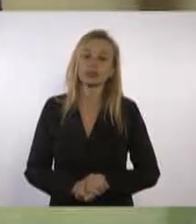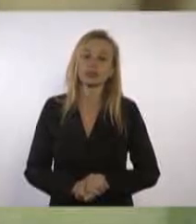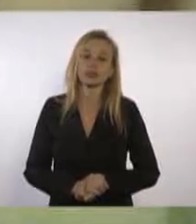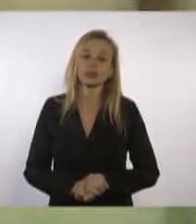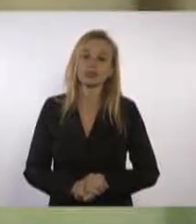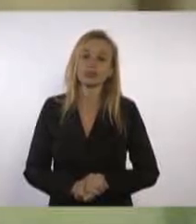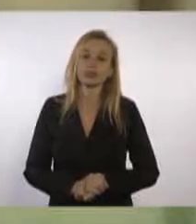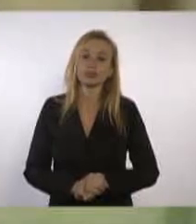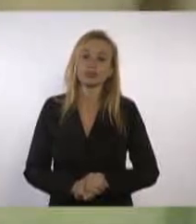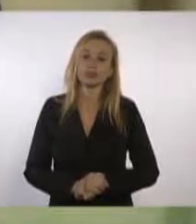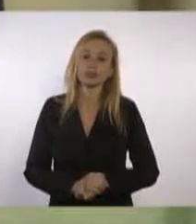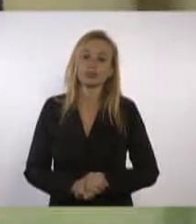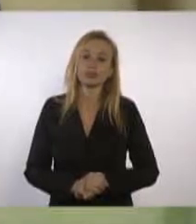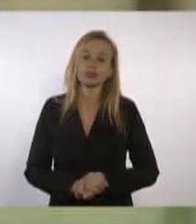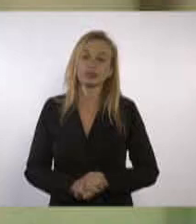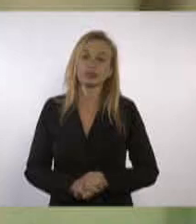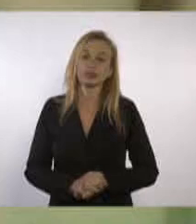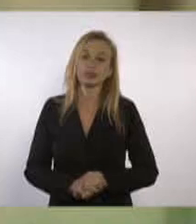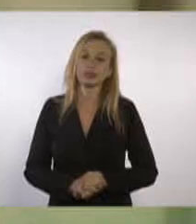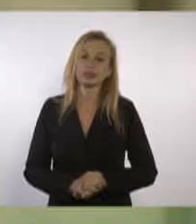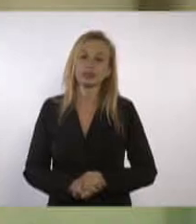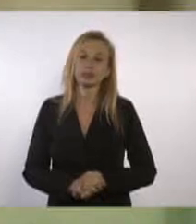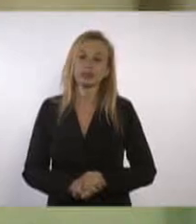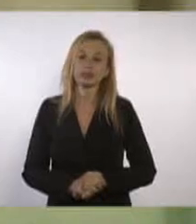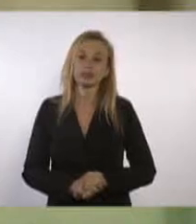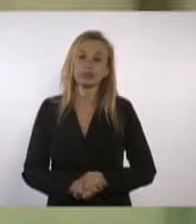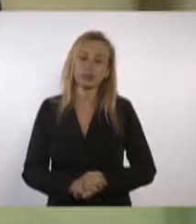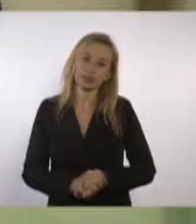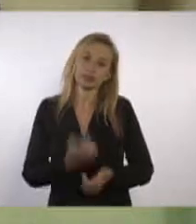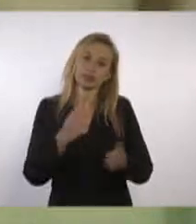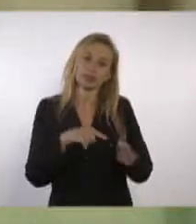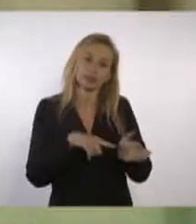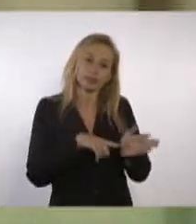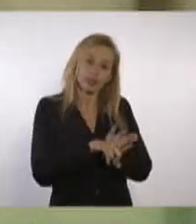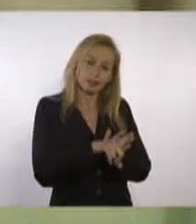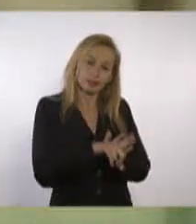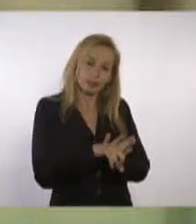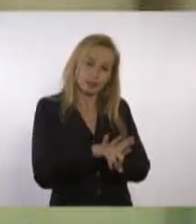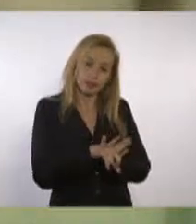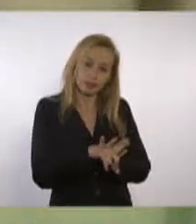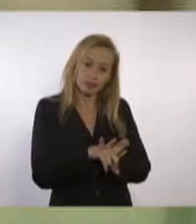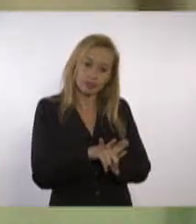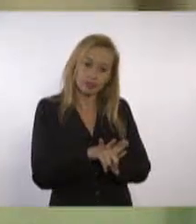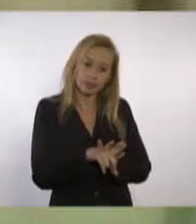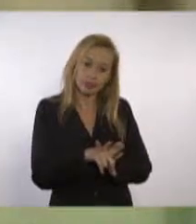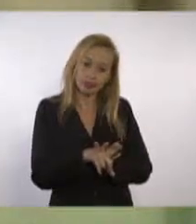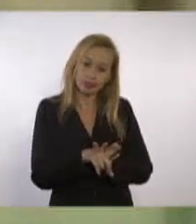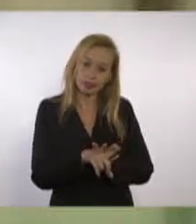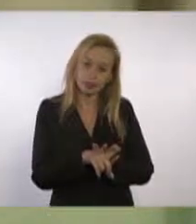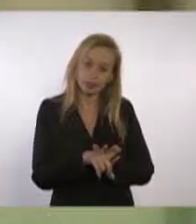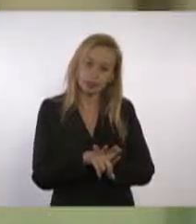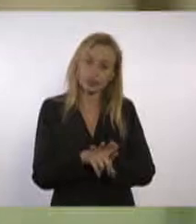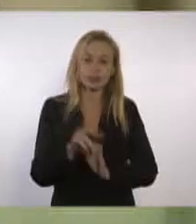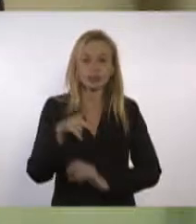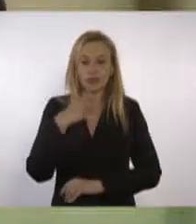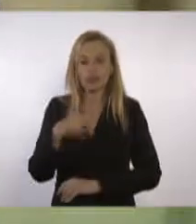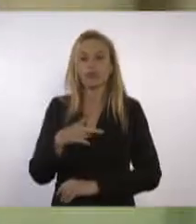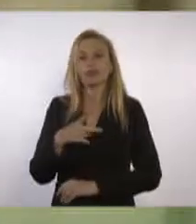especificamente a pequena divergência que fez o deputado Alexandre Freitas. Se